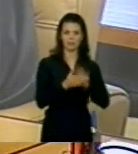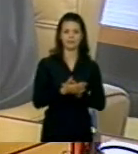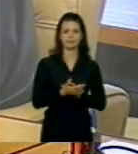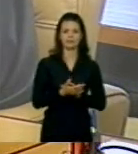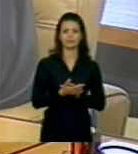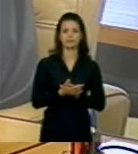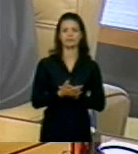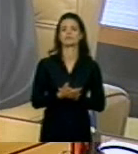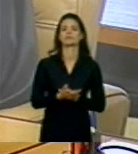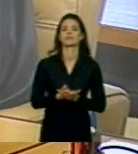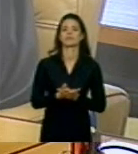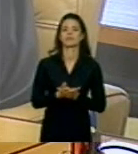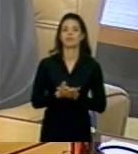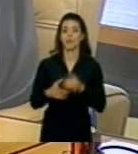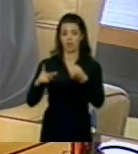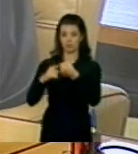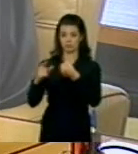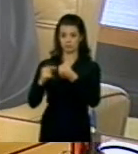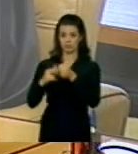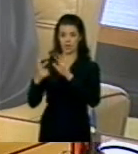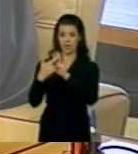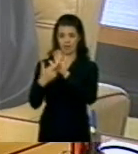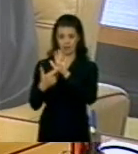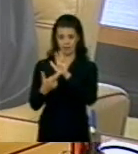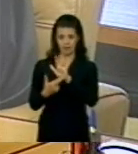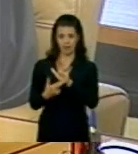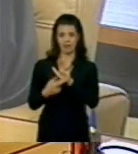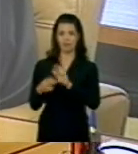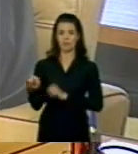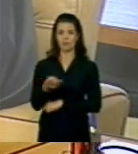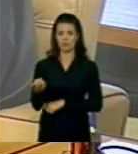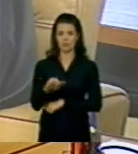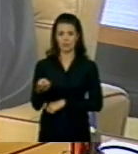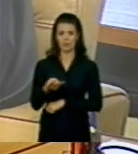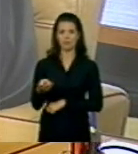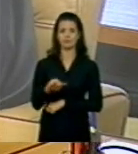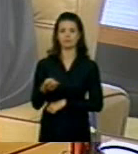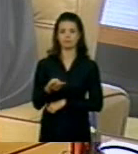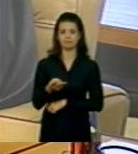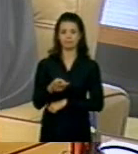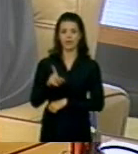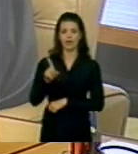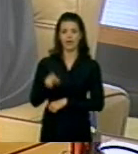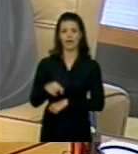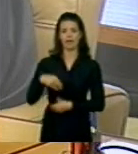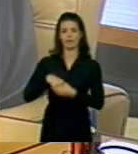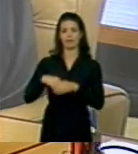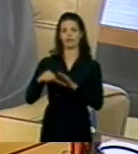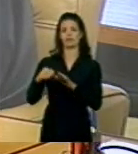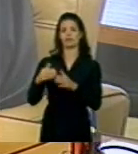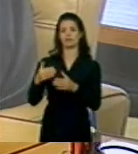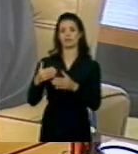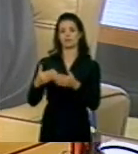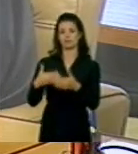ambos dispositivos seriam fins indistintos, ou seja, indistintos fins processuais.